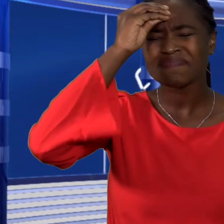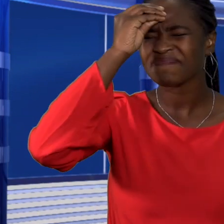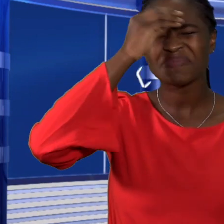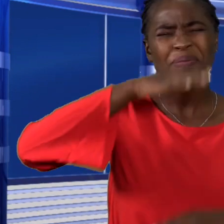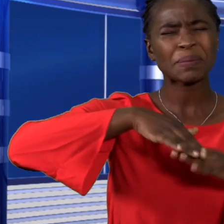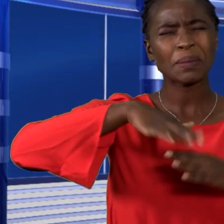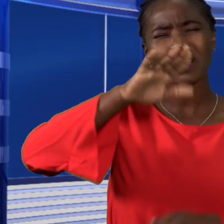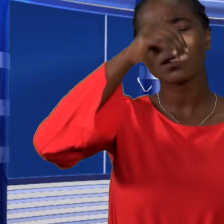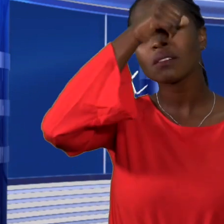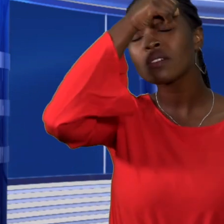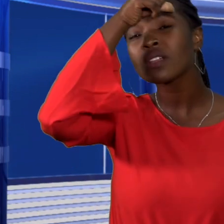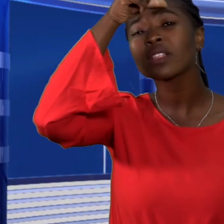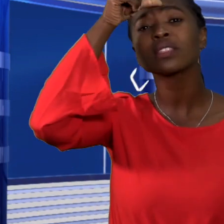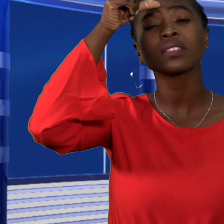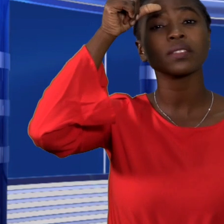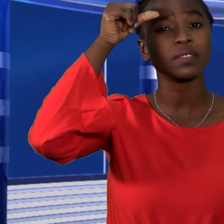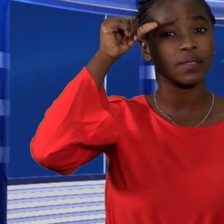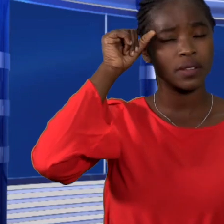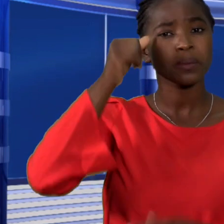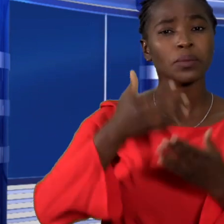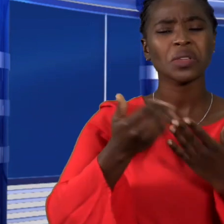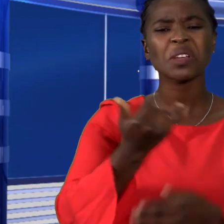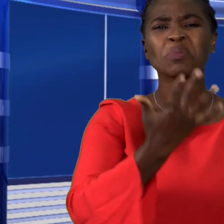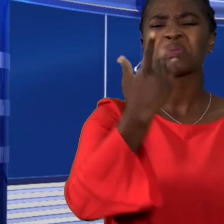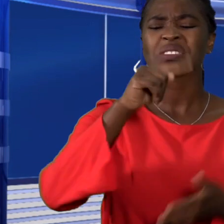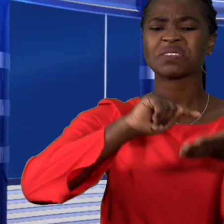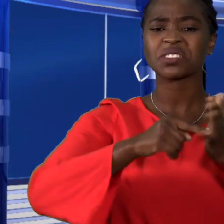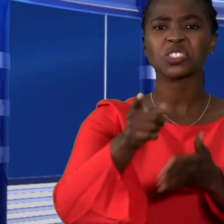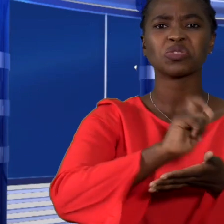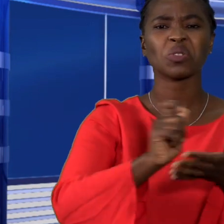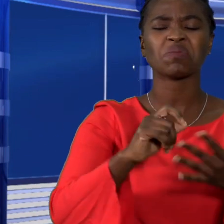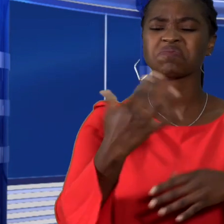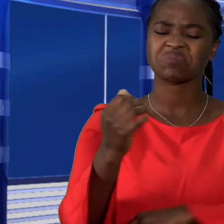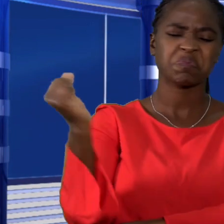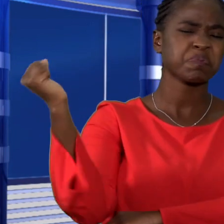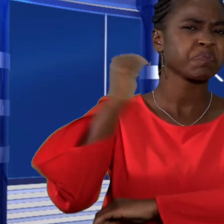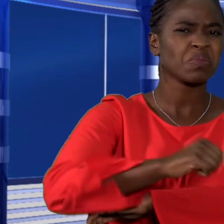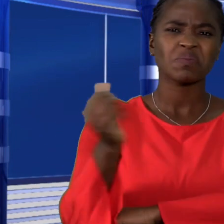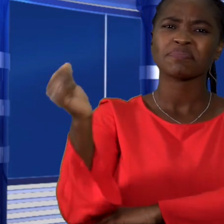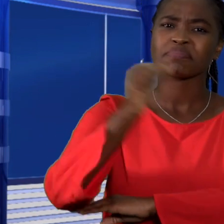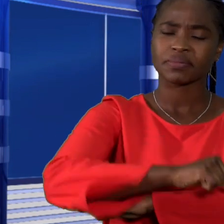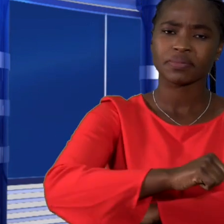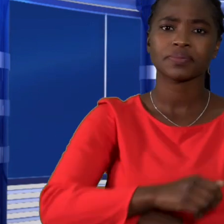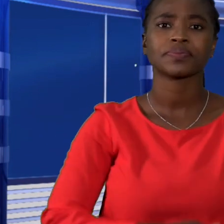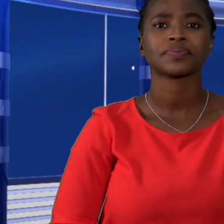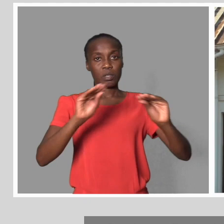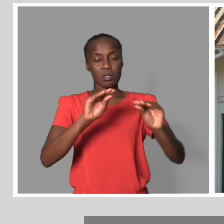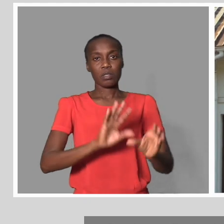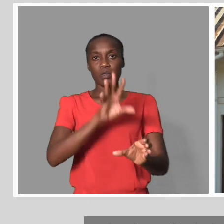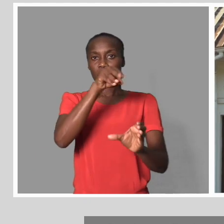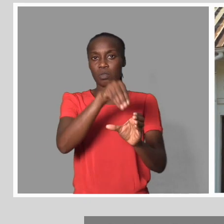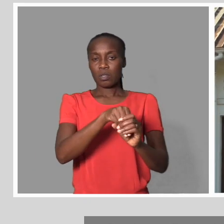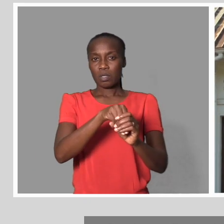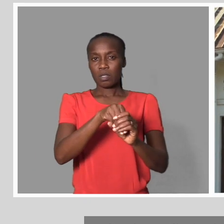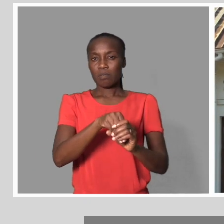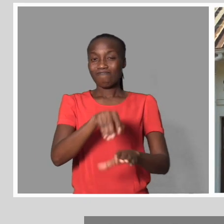para perceber a matéria devido à sua condição, o que muitas vezes contribui para a sua reprovação. A